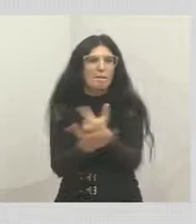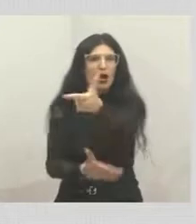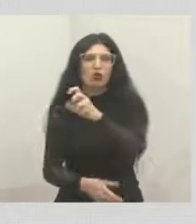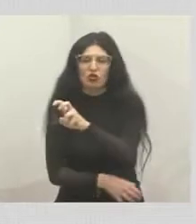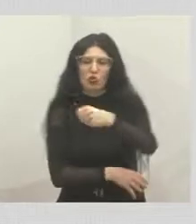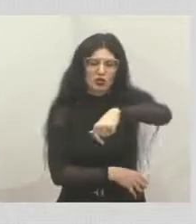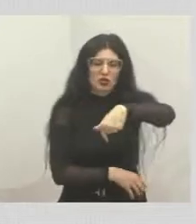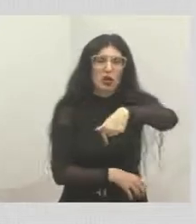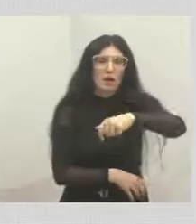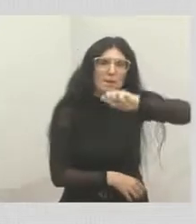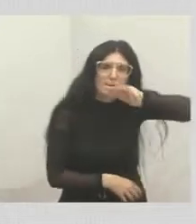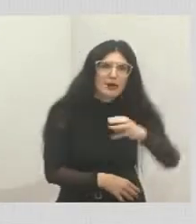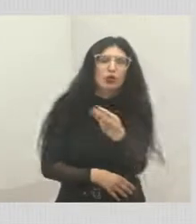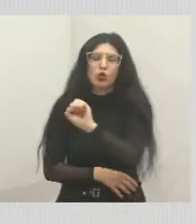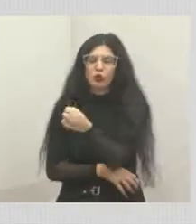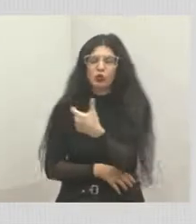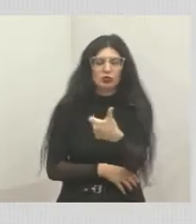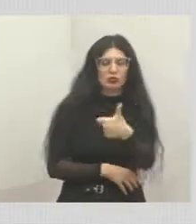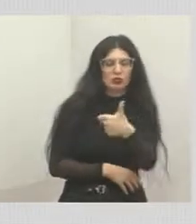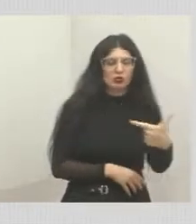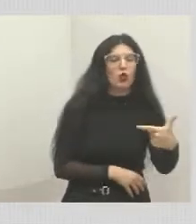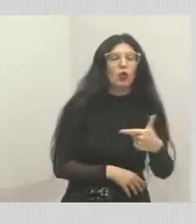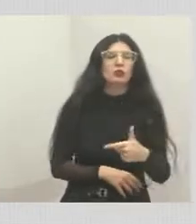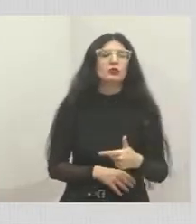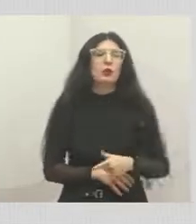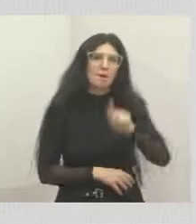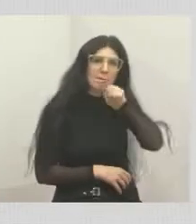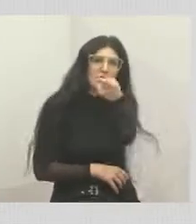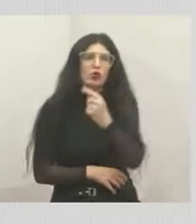57.812.000, a um percentual de 19,21%.